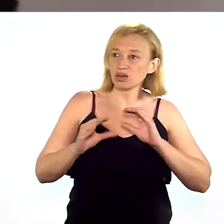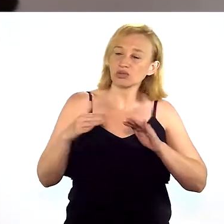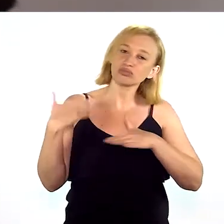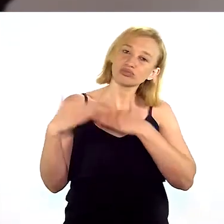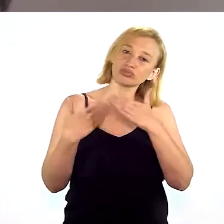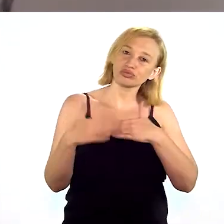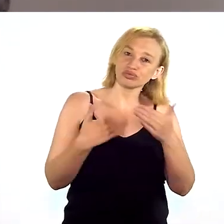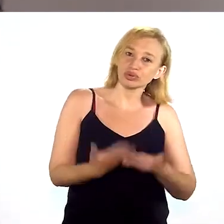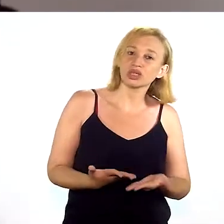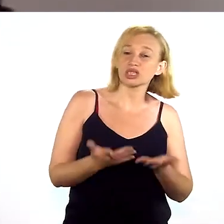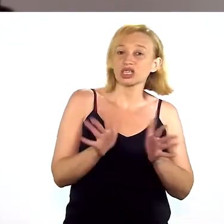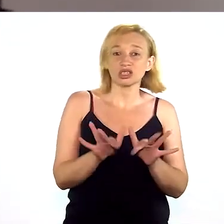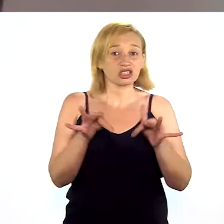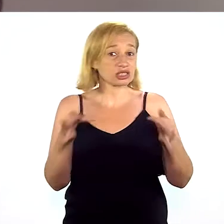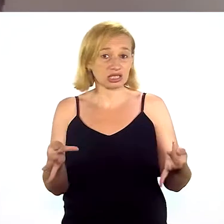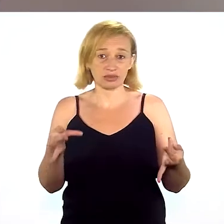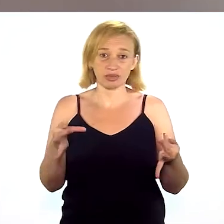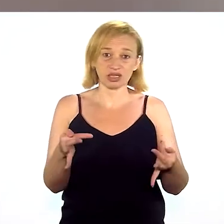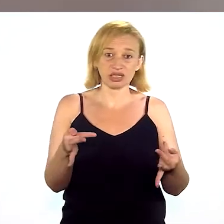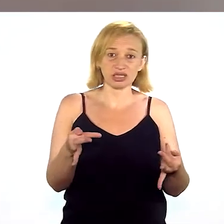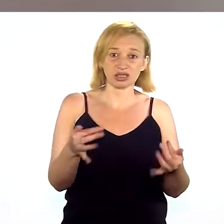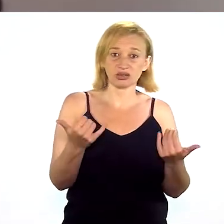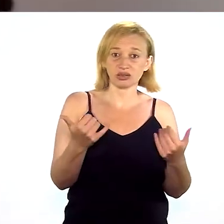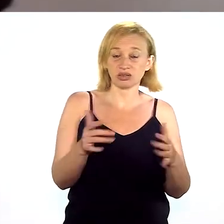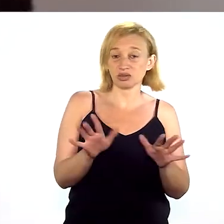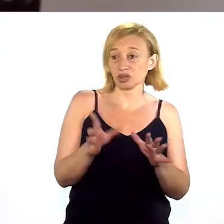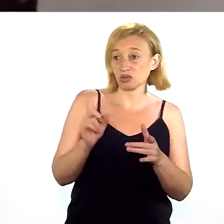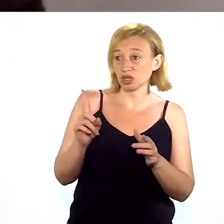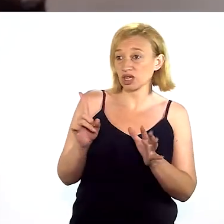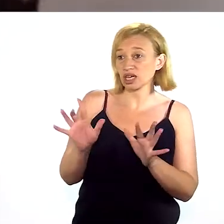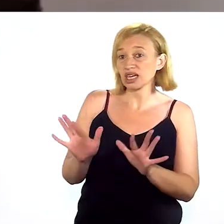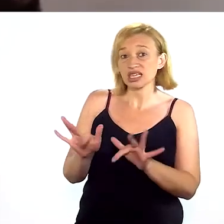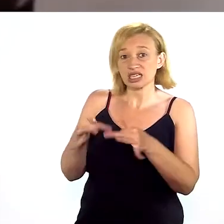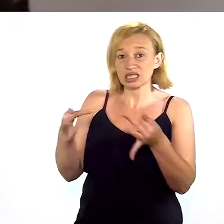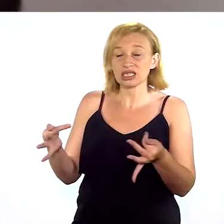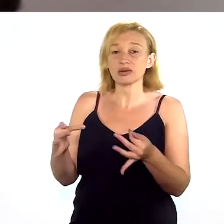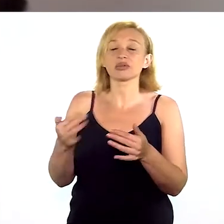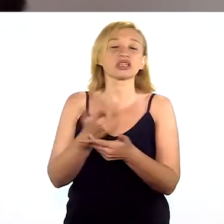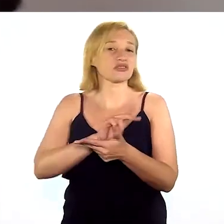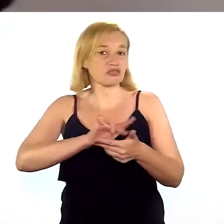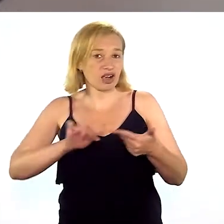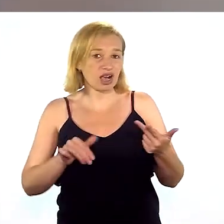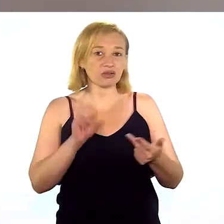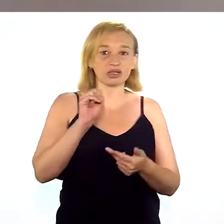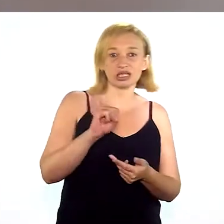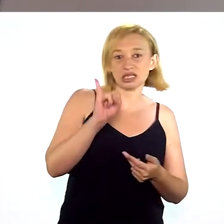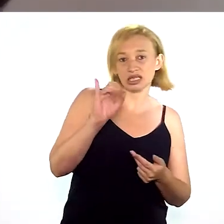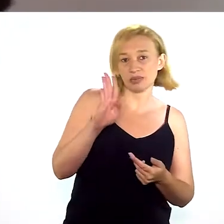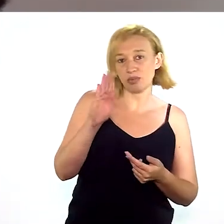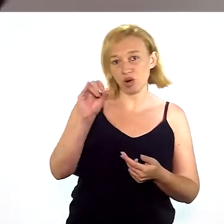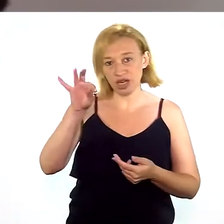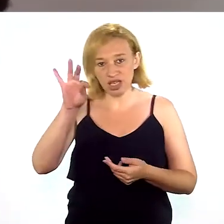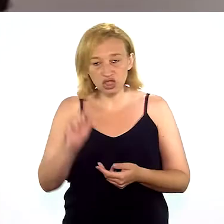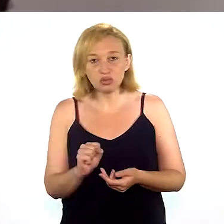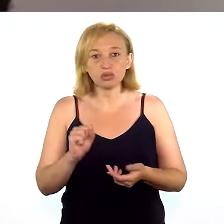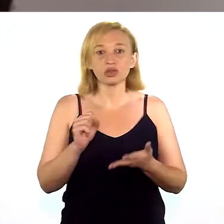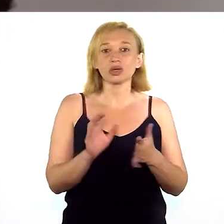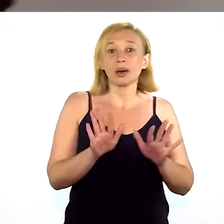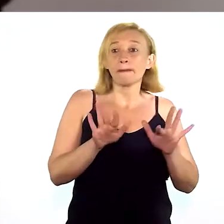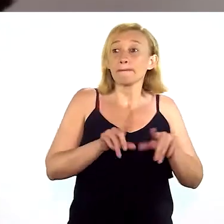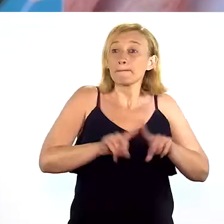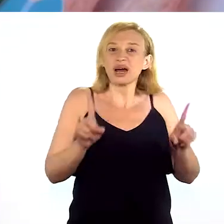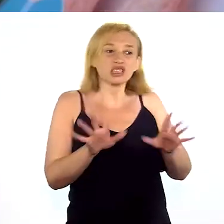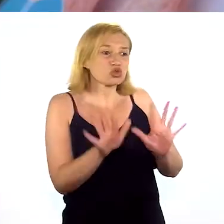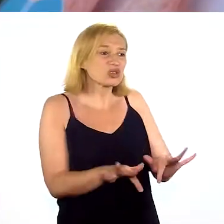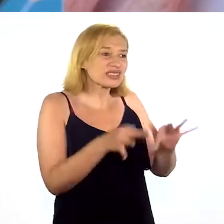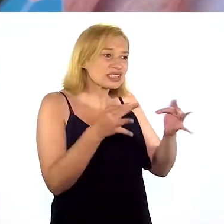passada muitas vezes das maneiras mais simples. Não que a escrita dele seja simples, né? Há muito simbolismo em torno das histórias que ele cria. Não,